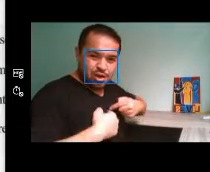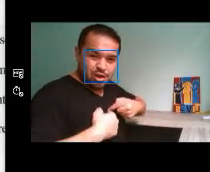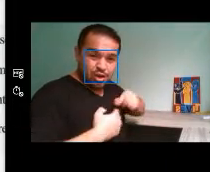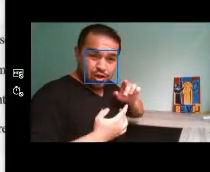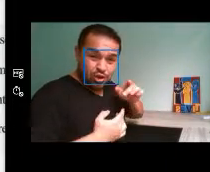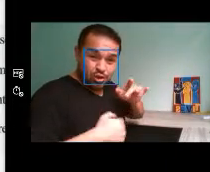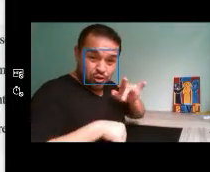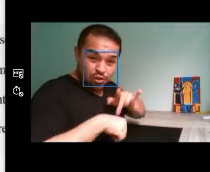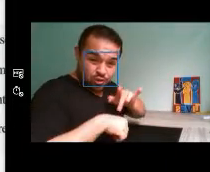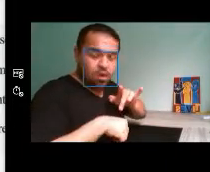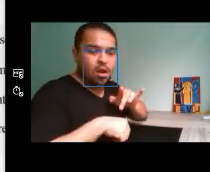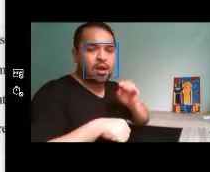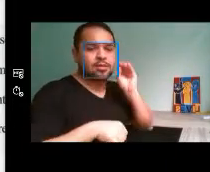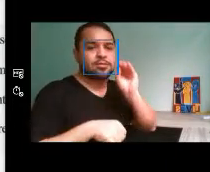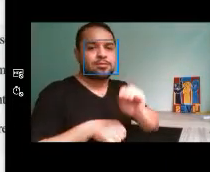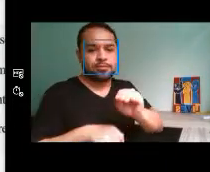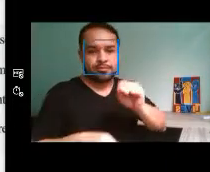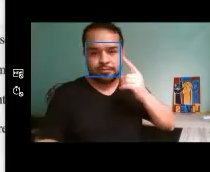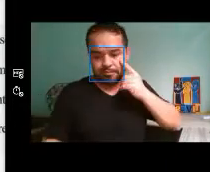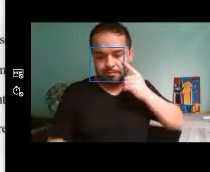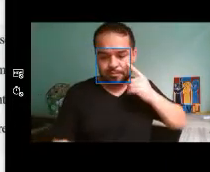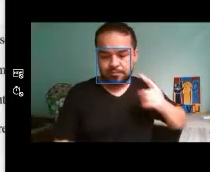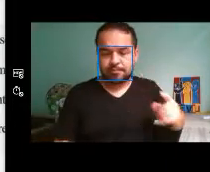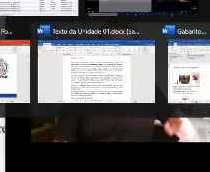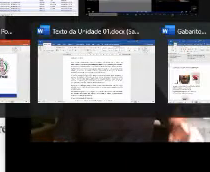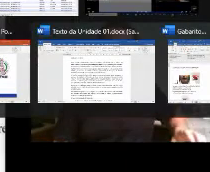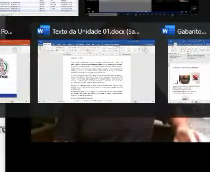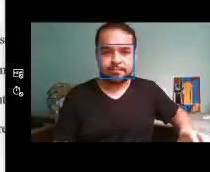meio do busto ou é só na frente do busto?